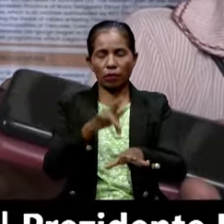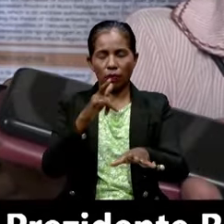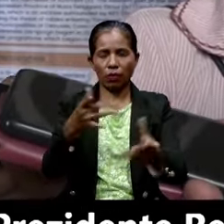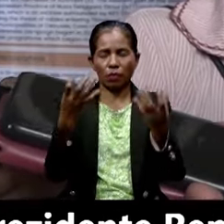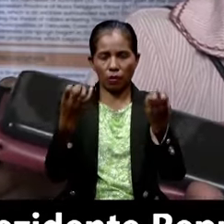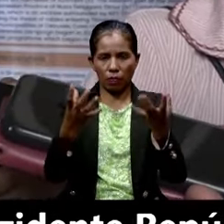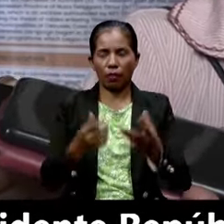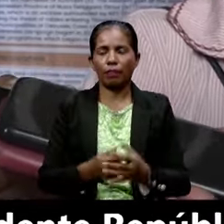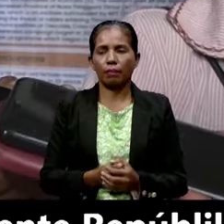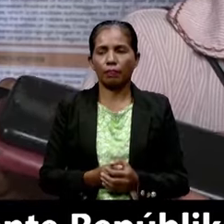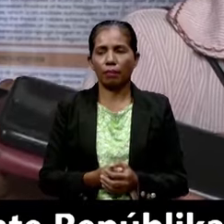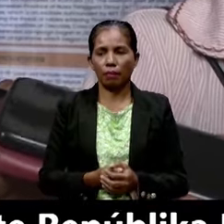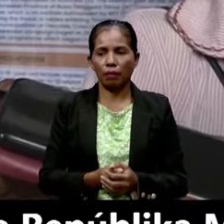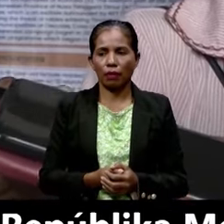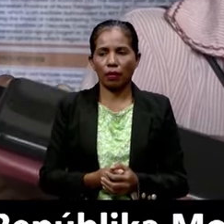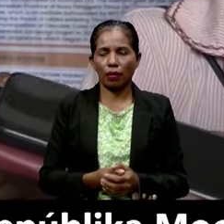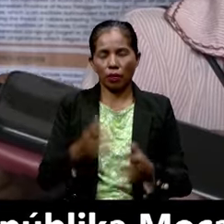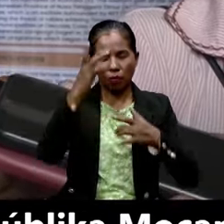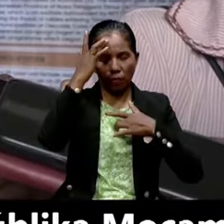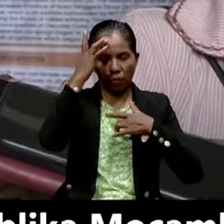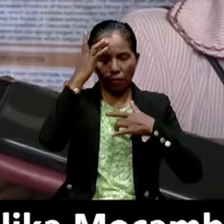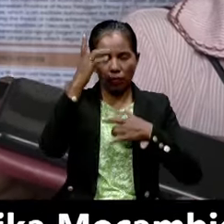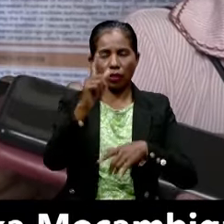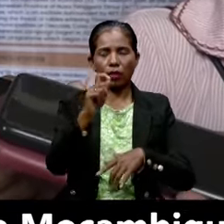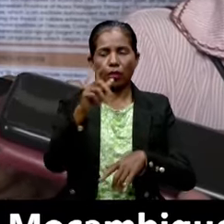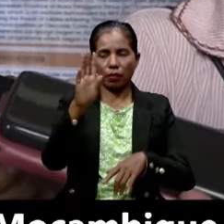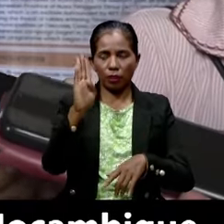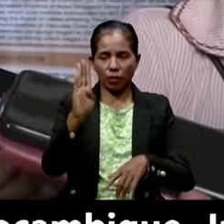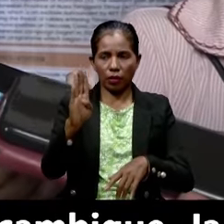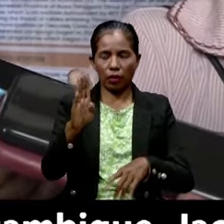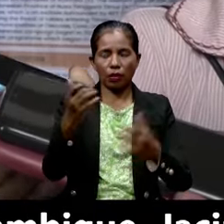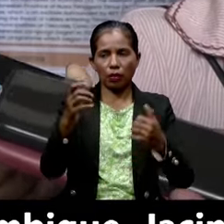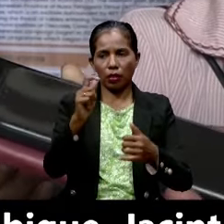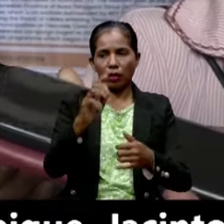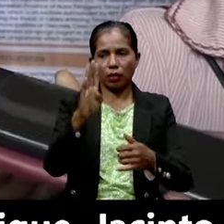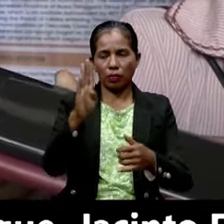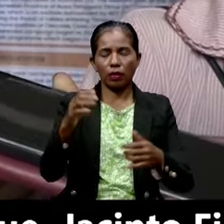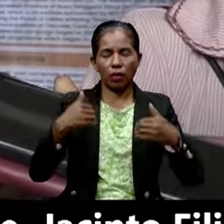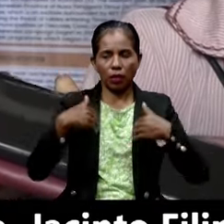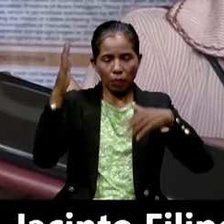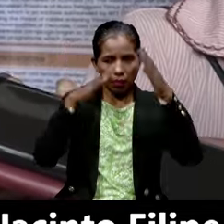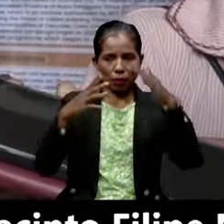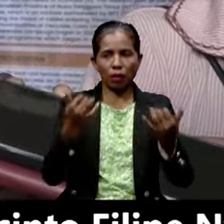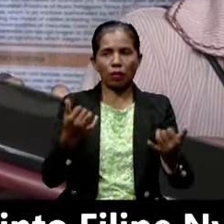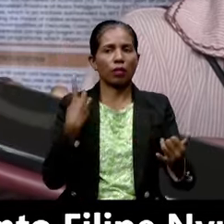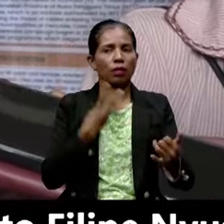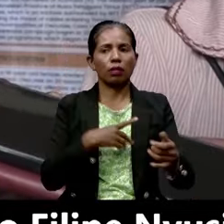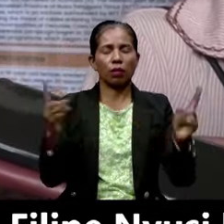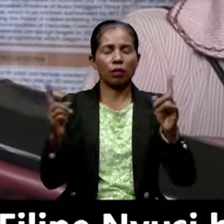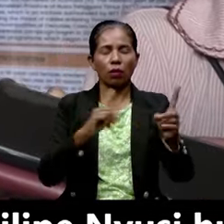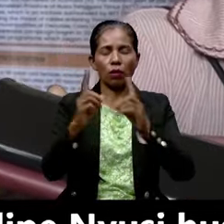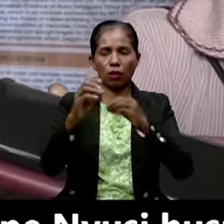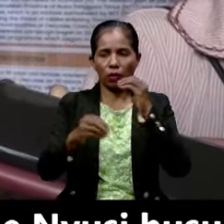magbarak liu. São malária, tuberculose, mesmo que agora tuberculose se sai problema, mas agora então nós colhemos quando estamos com